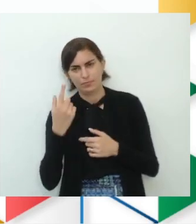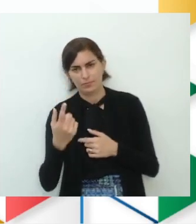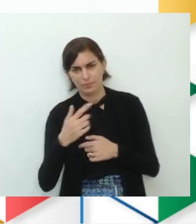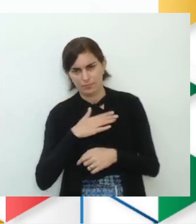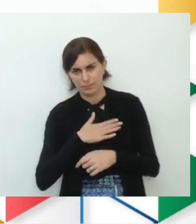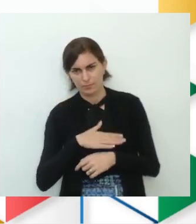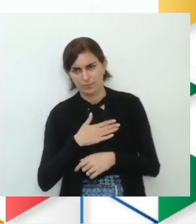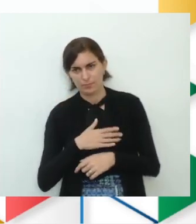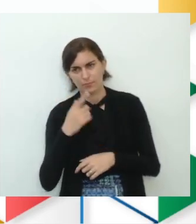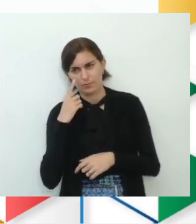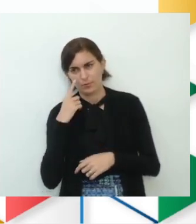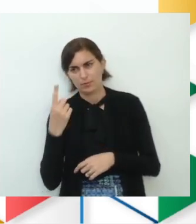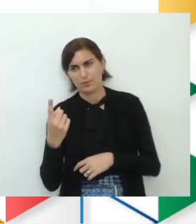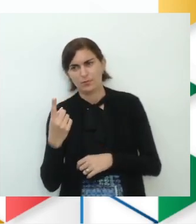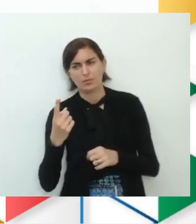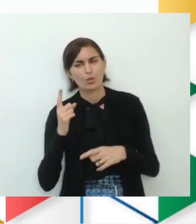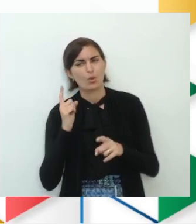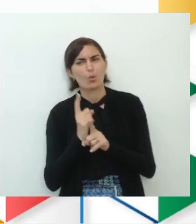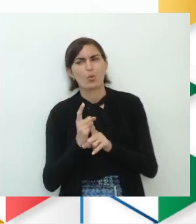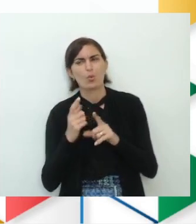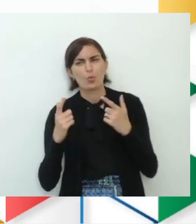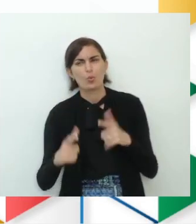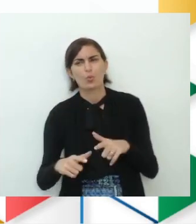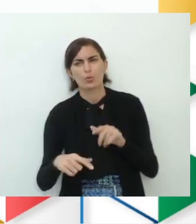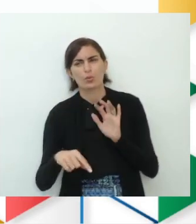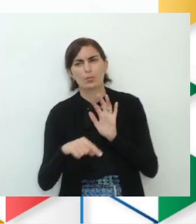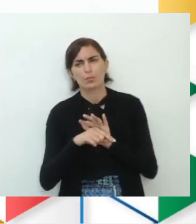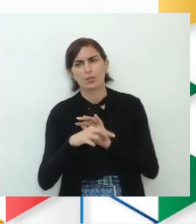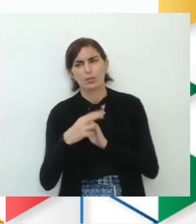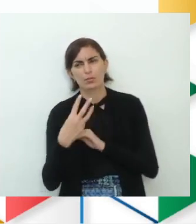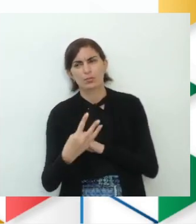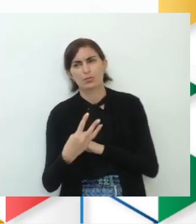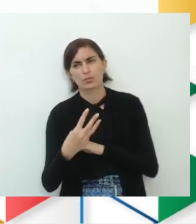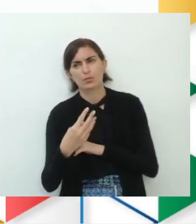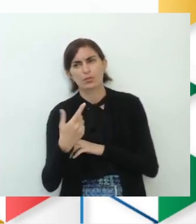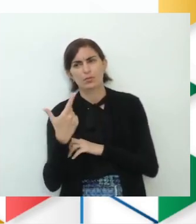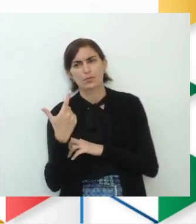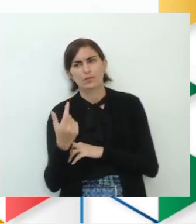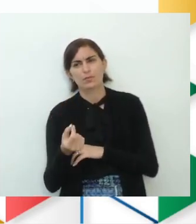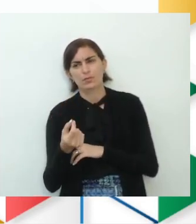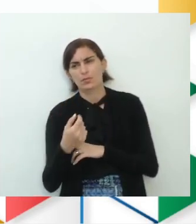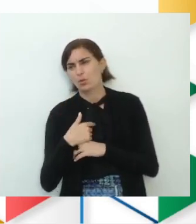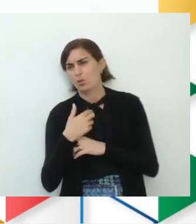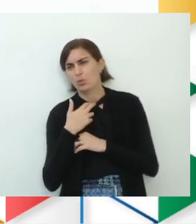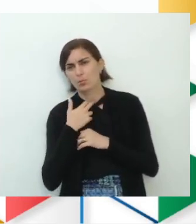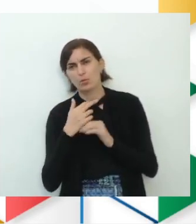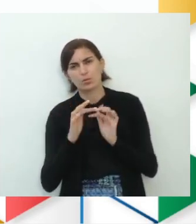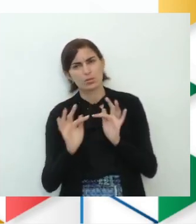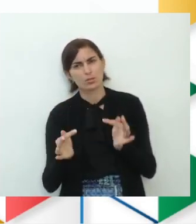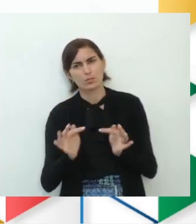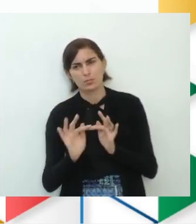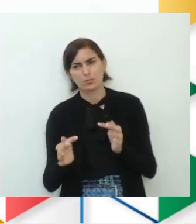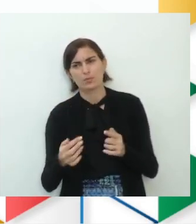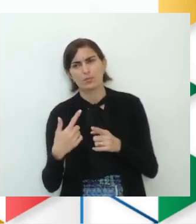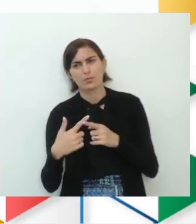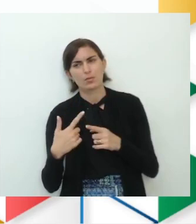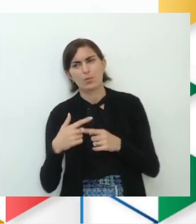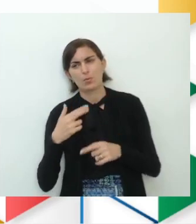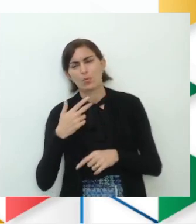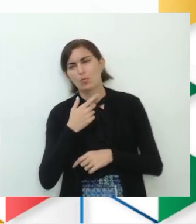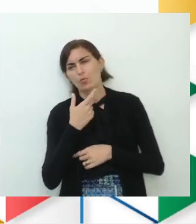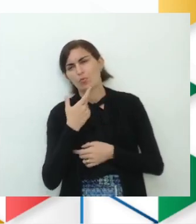até aí? Vamos localizar onde fica menos 3 sobre 20, porque eu não posso mais simplificar o 3, porque o 20 não